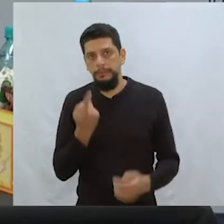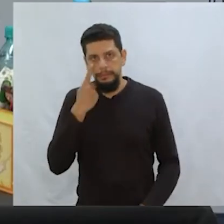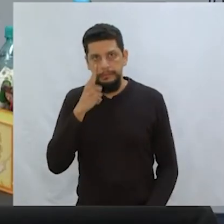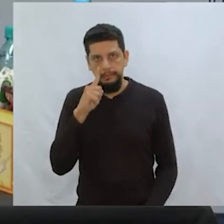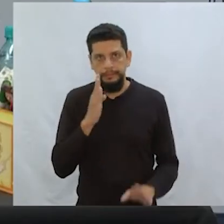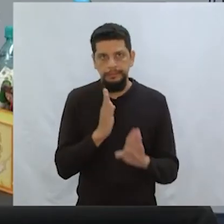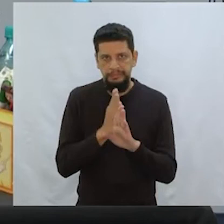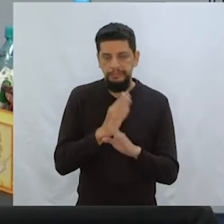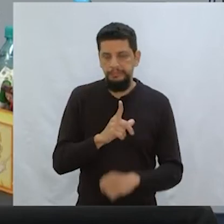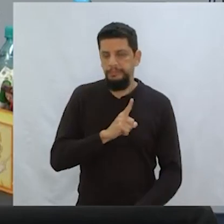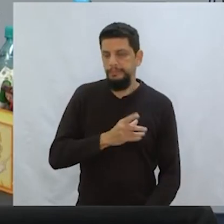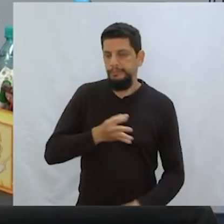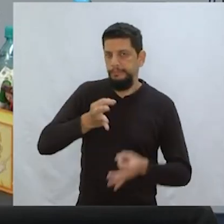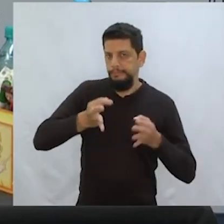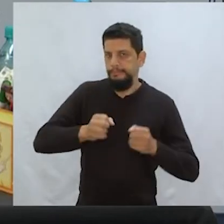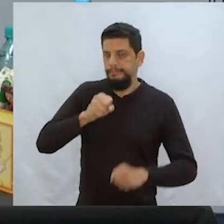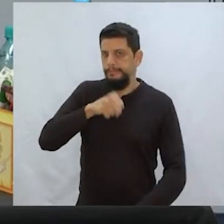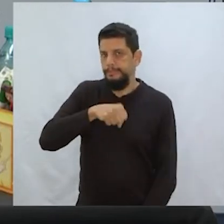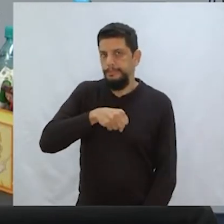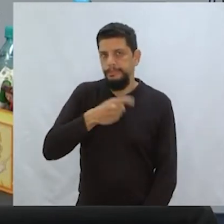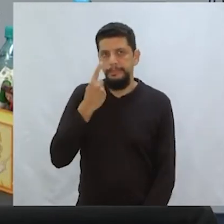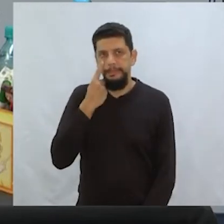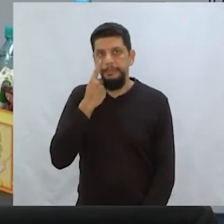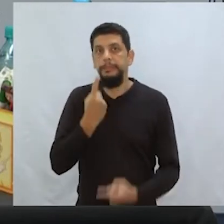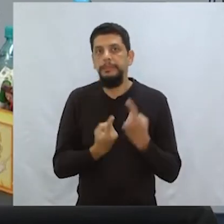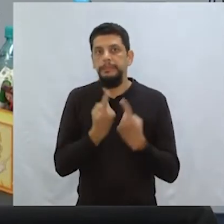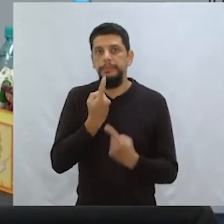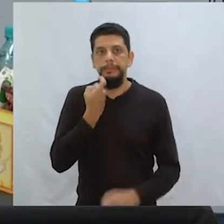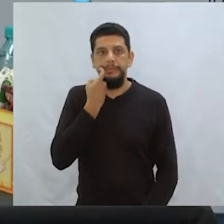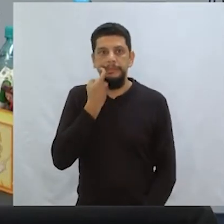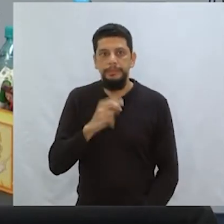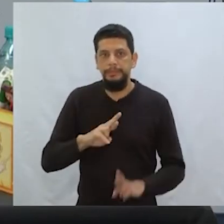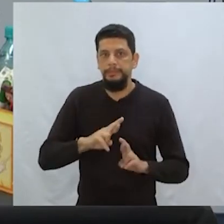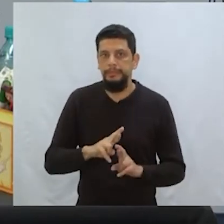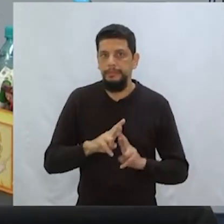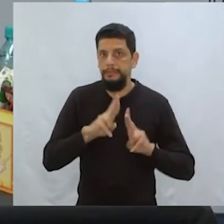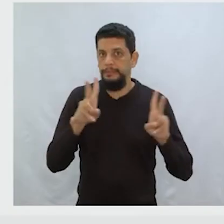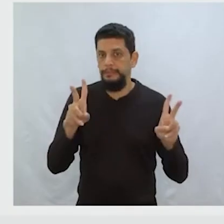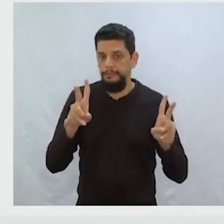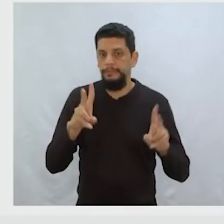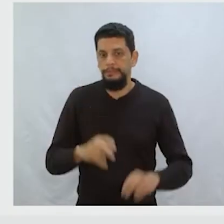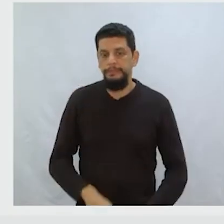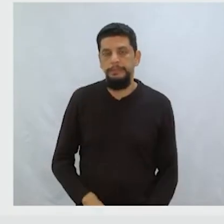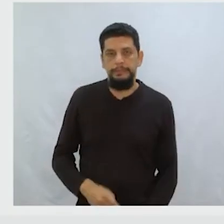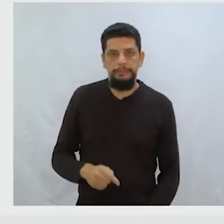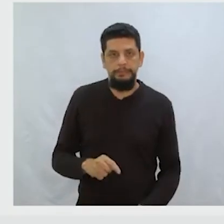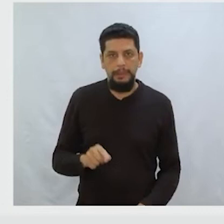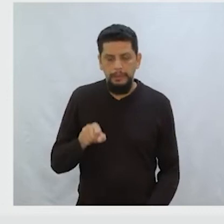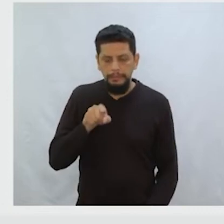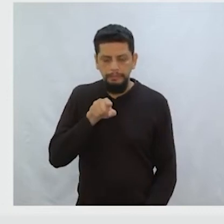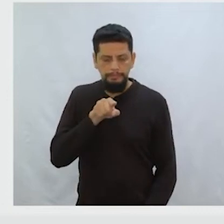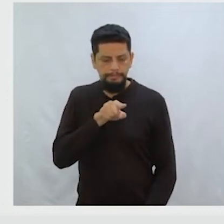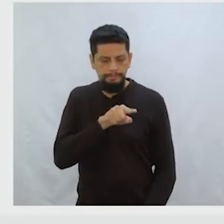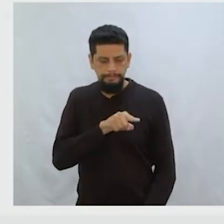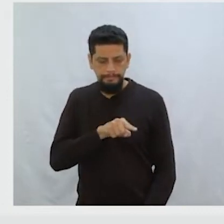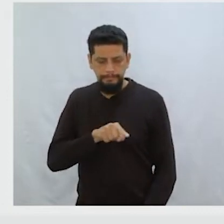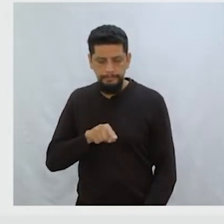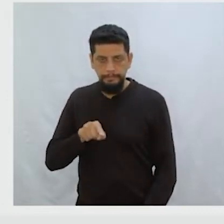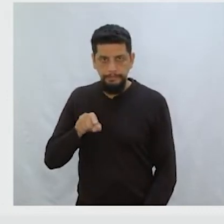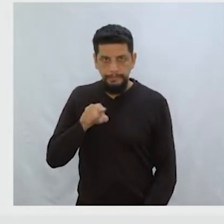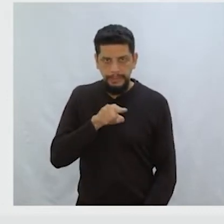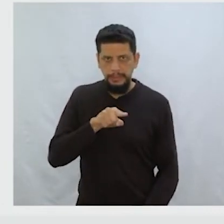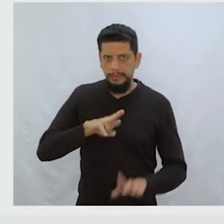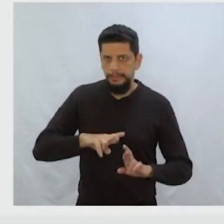E aí, descobriram? Tenho certeza que sim. Vamos ver qual? Aquele peixinho ali no meio, ele está um